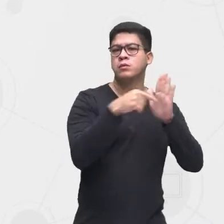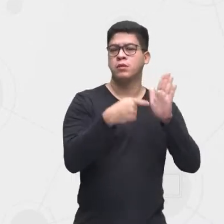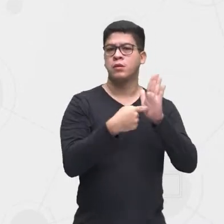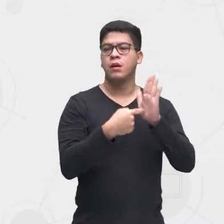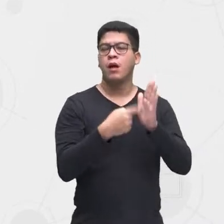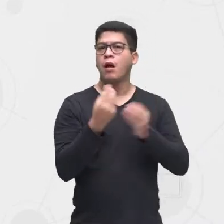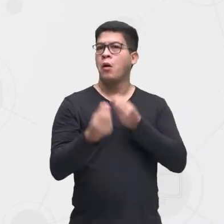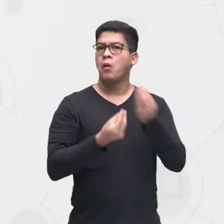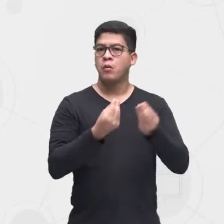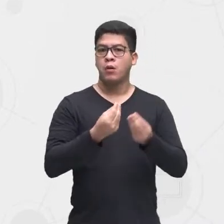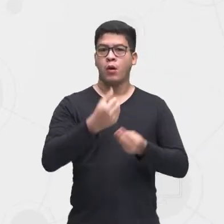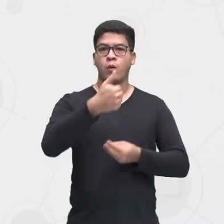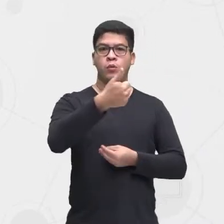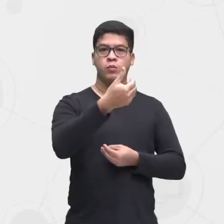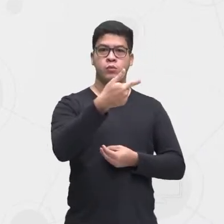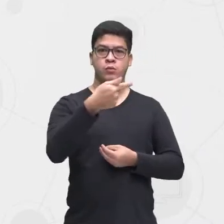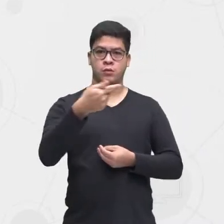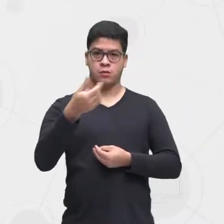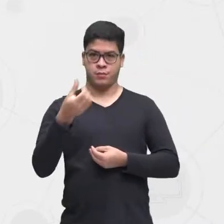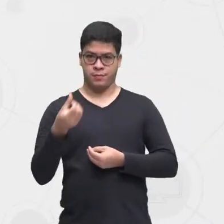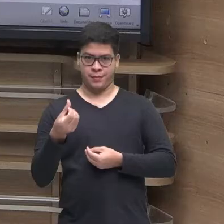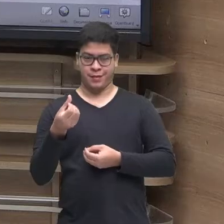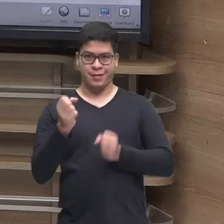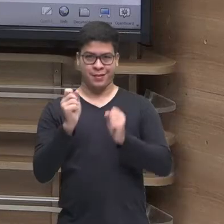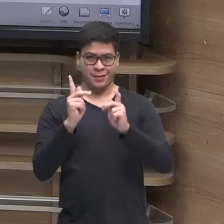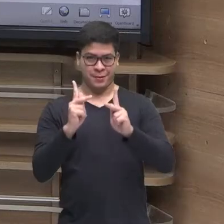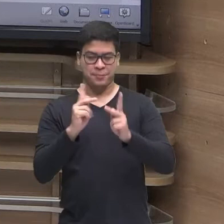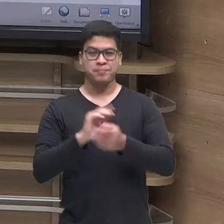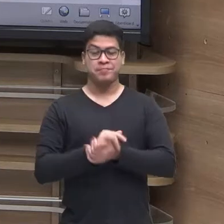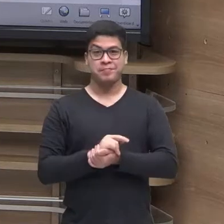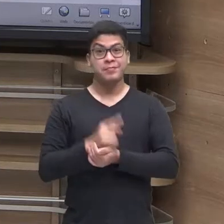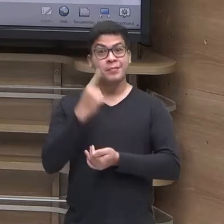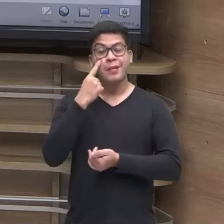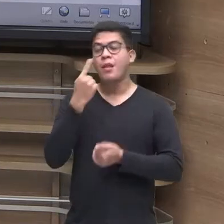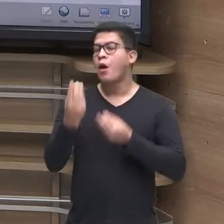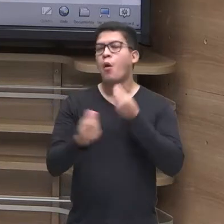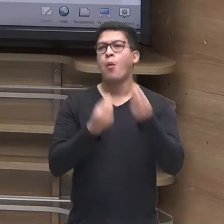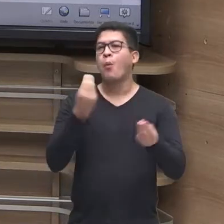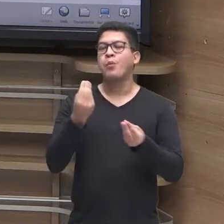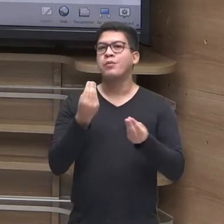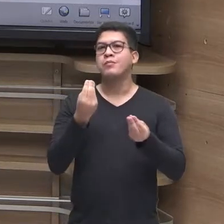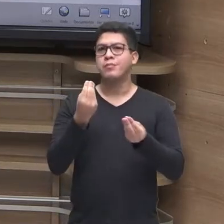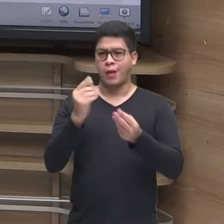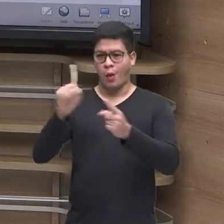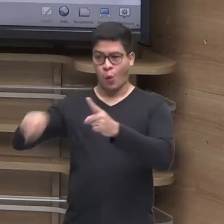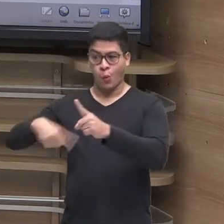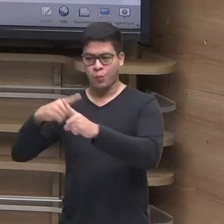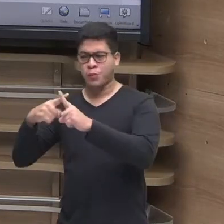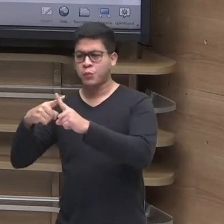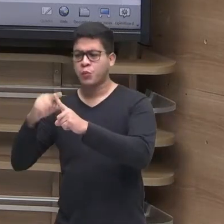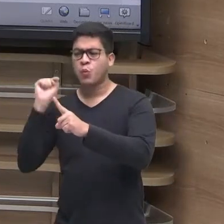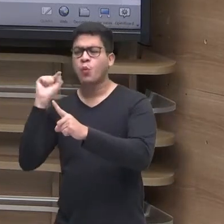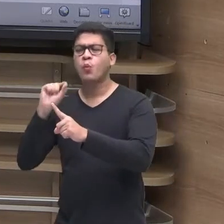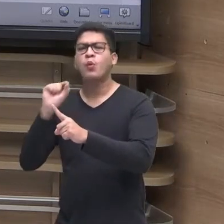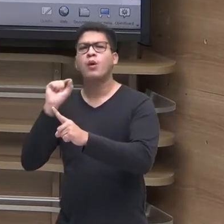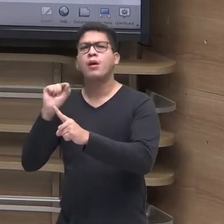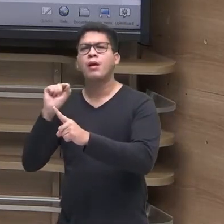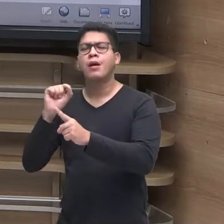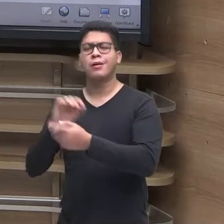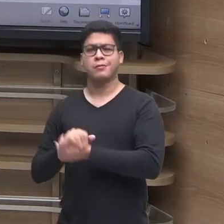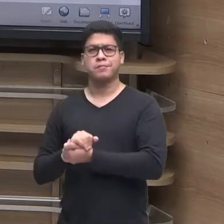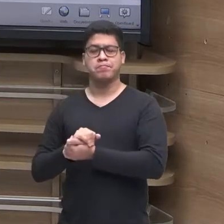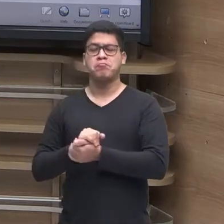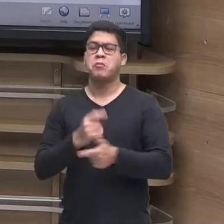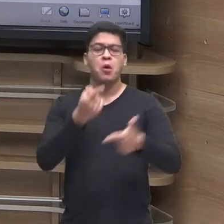aula 176, tá bom? Então a gente vai ver o que é um múltiplo, né? O que são os divisores de um